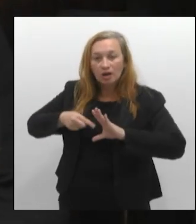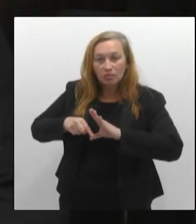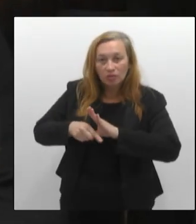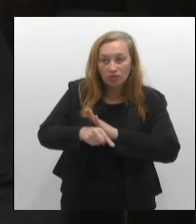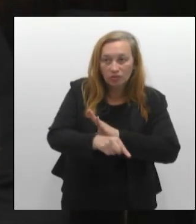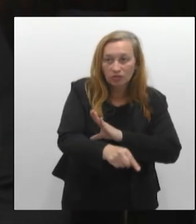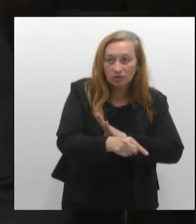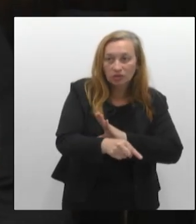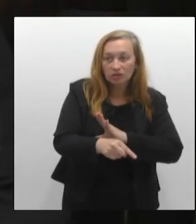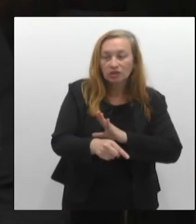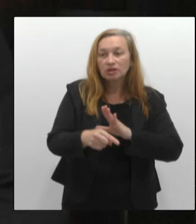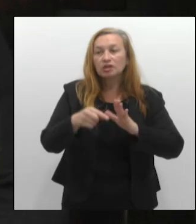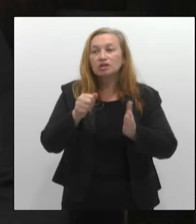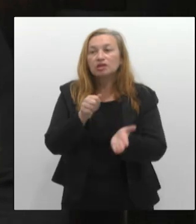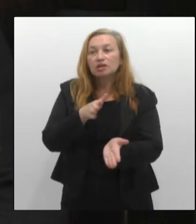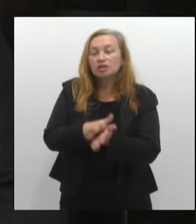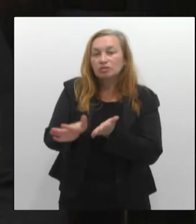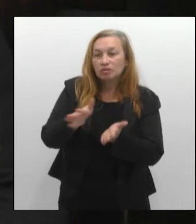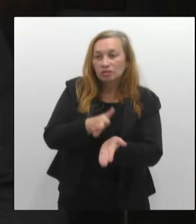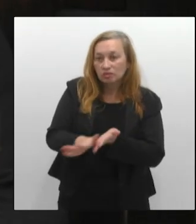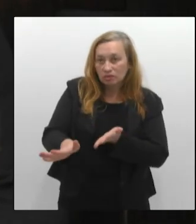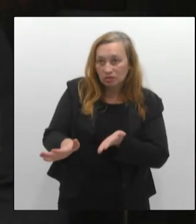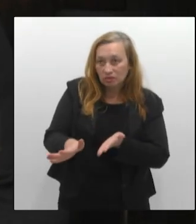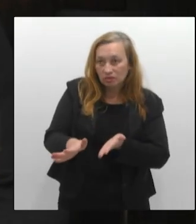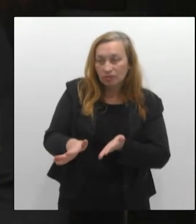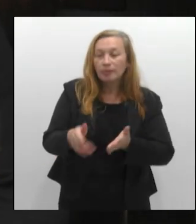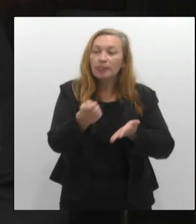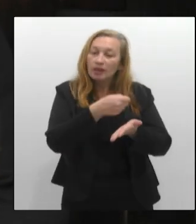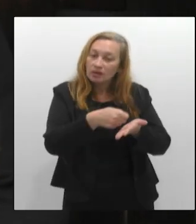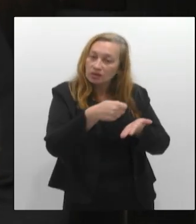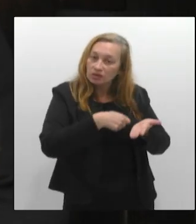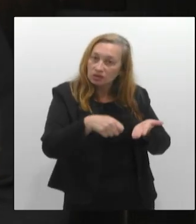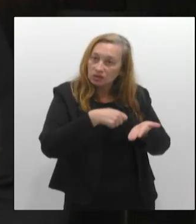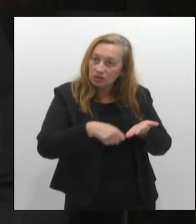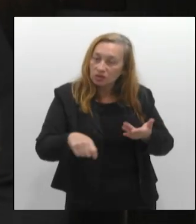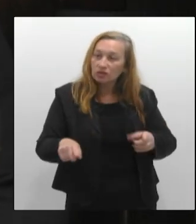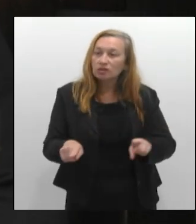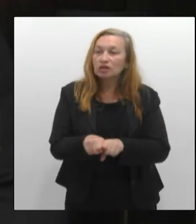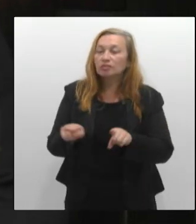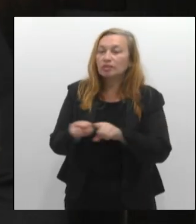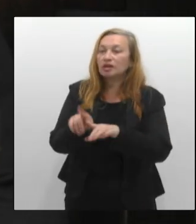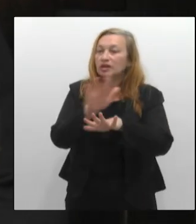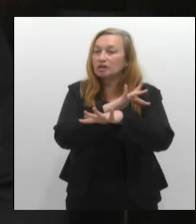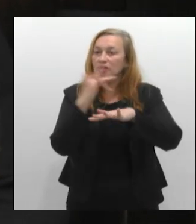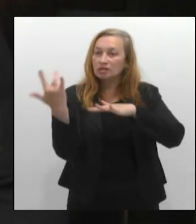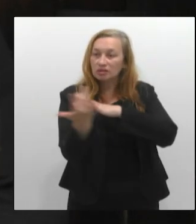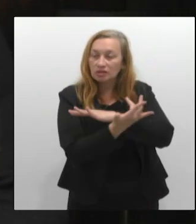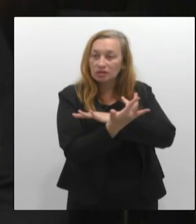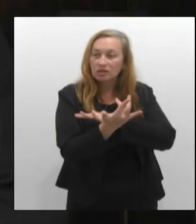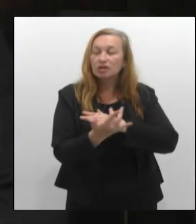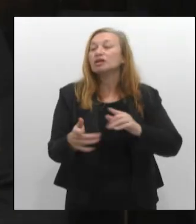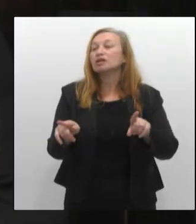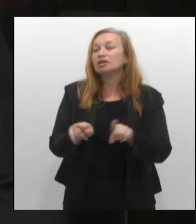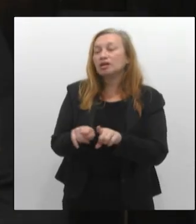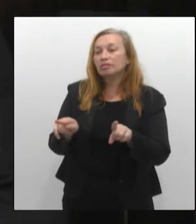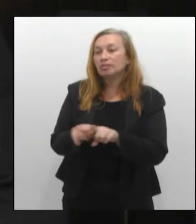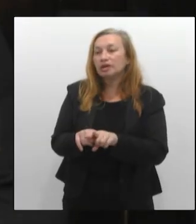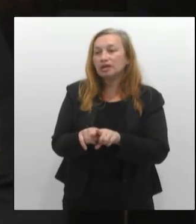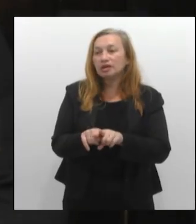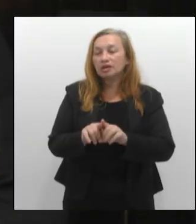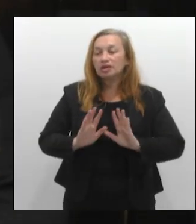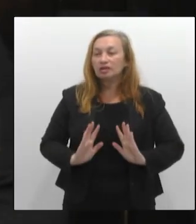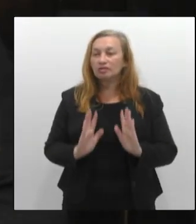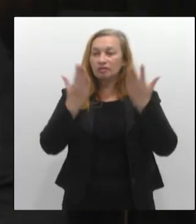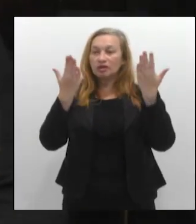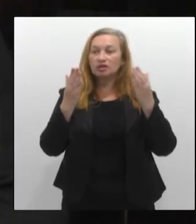aprofundamentos, publicações, tanto por escrito como também através das mídias, eventos para chegarmos a